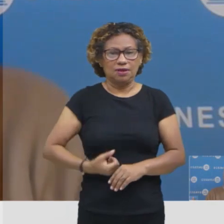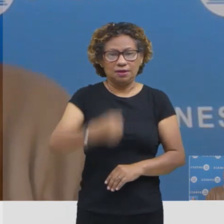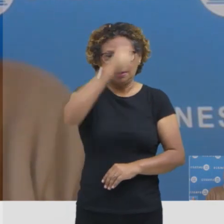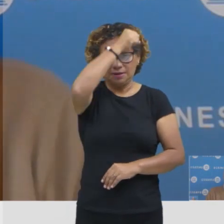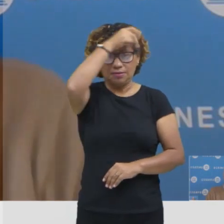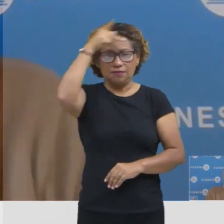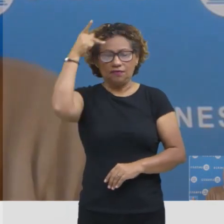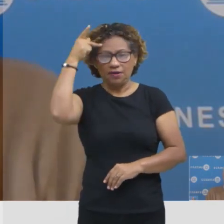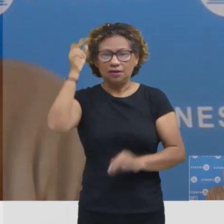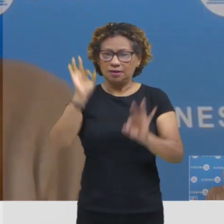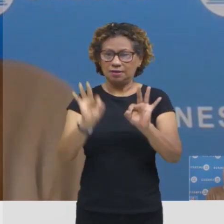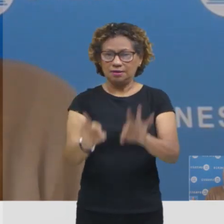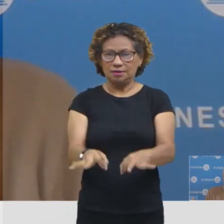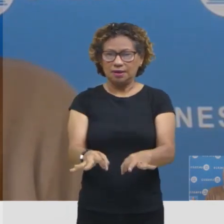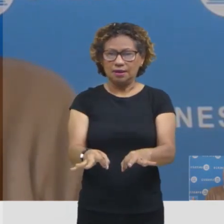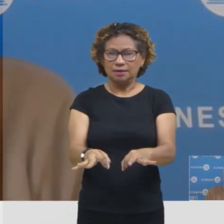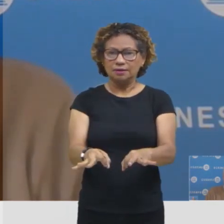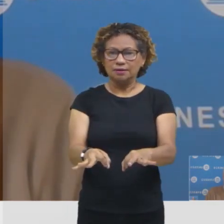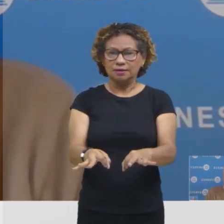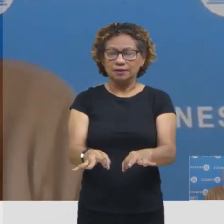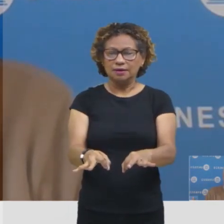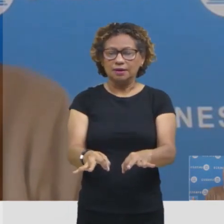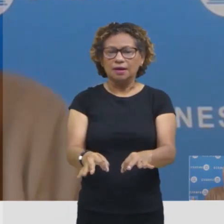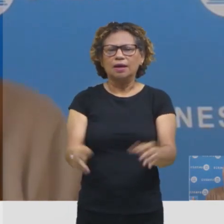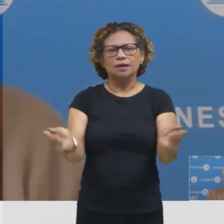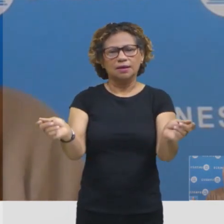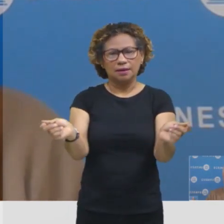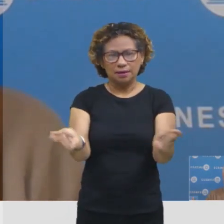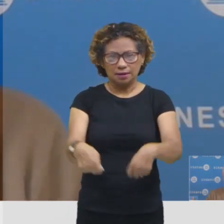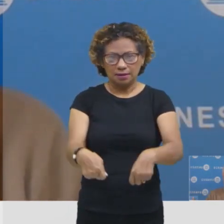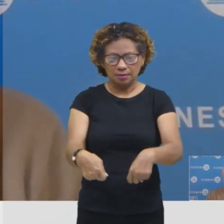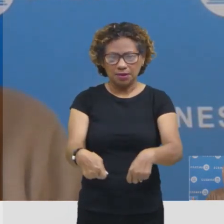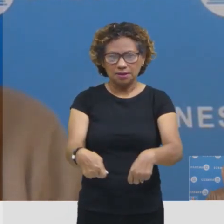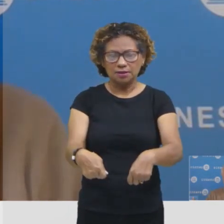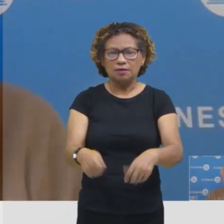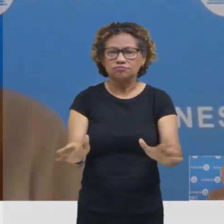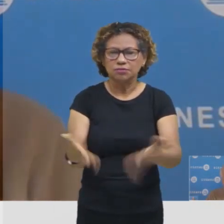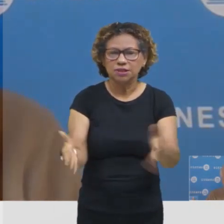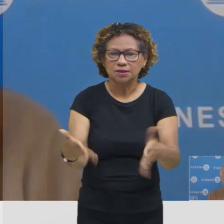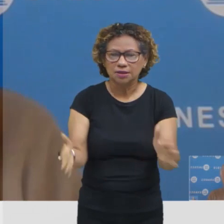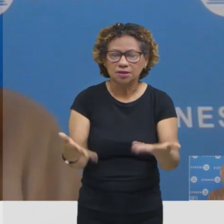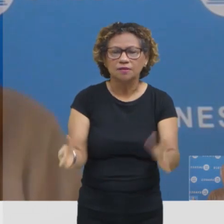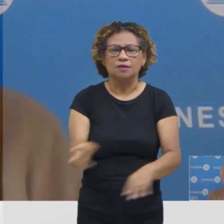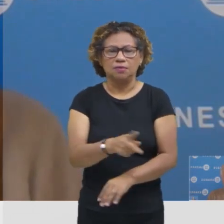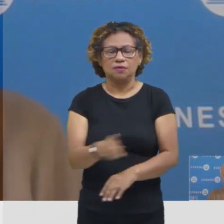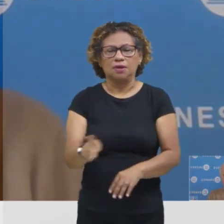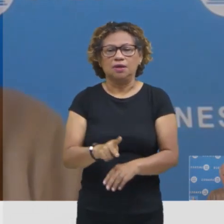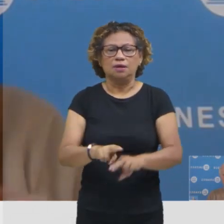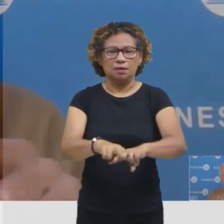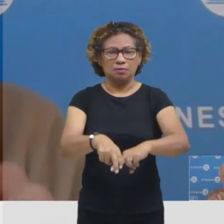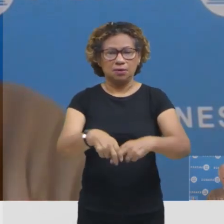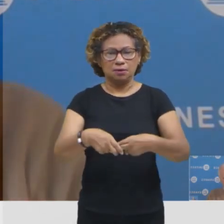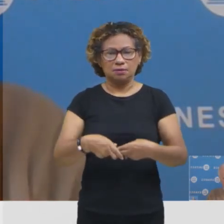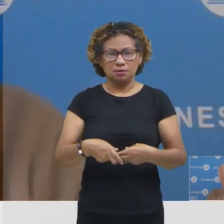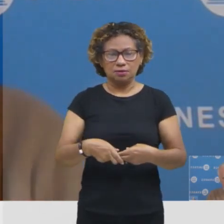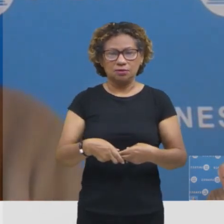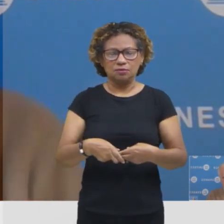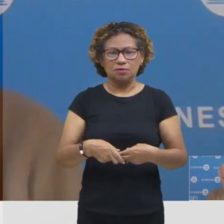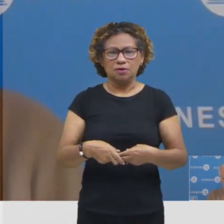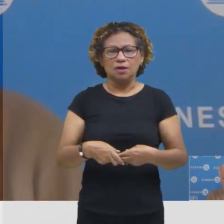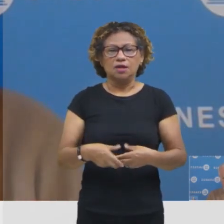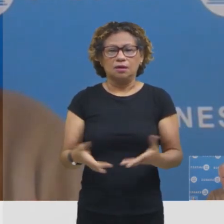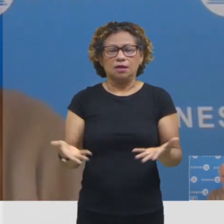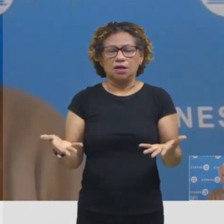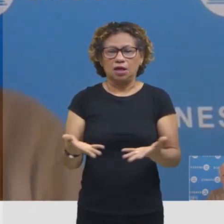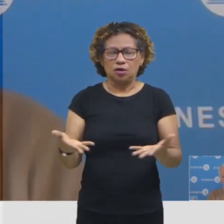etc., mas que residem muito dessa capacidade de iniciativa dos professores. E é por isso que neste momento